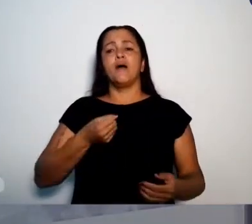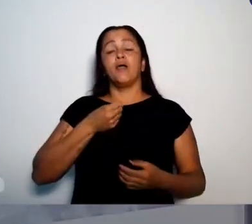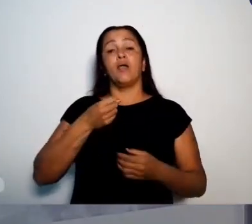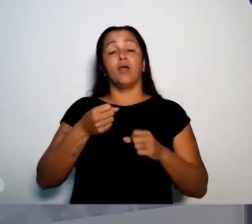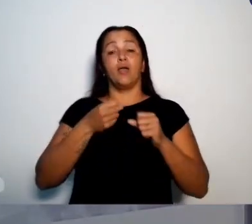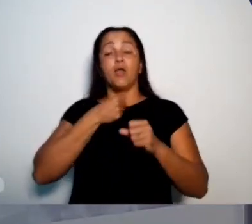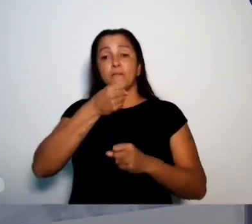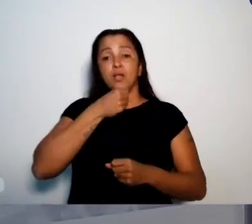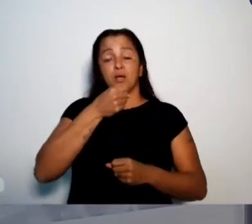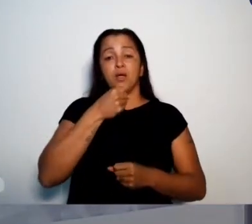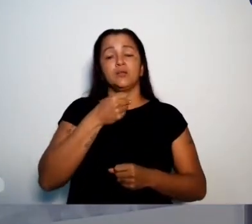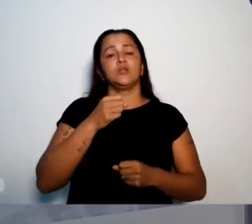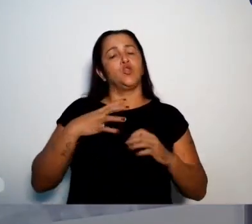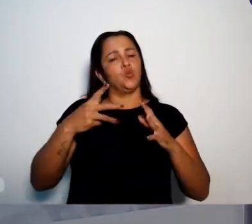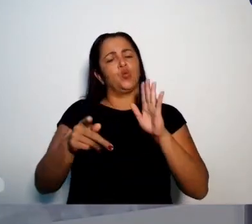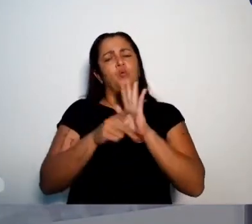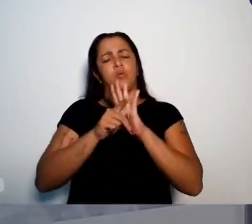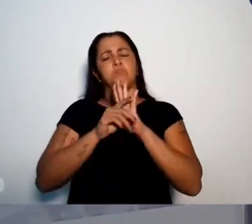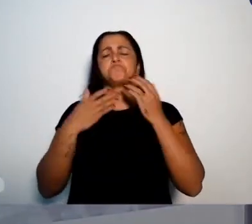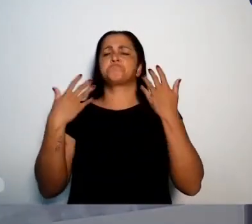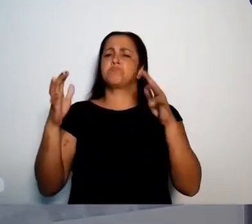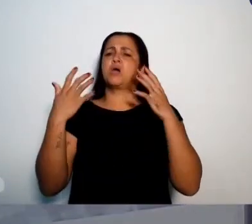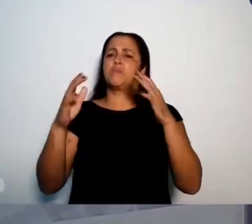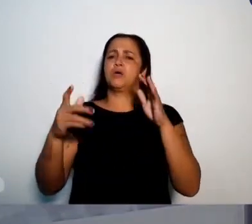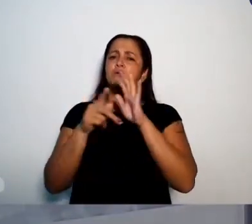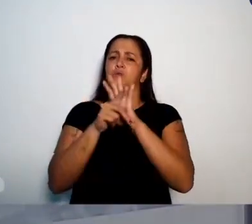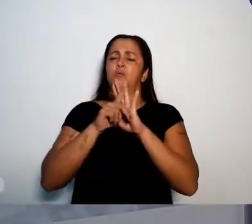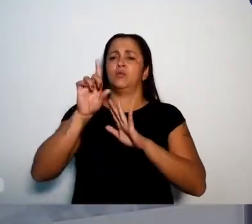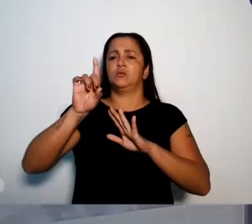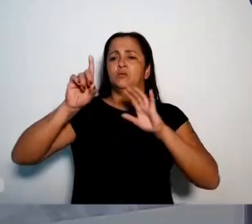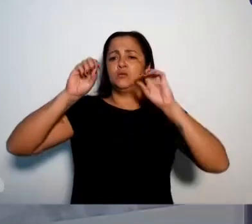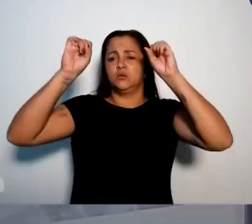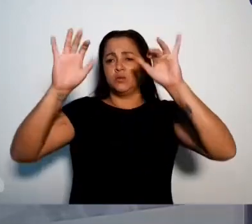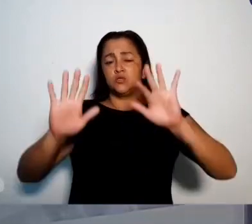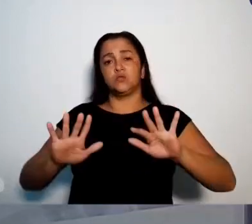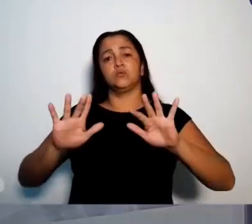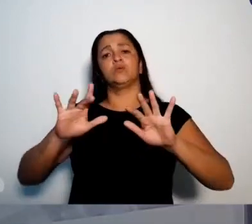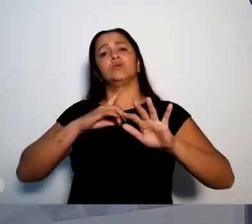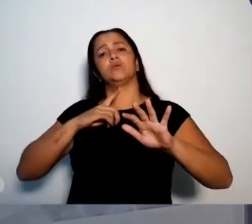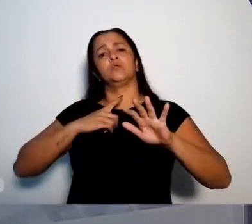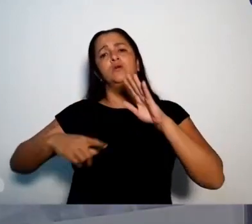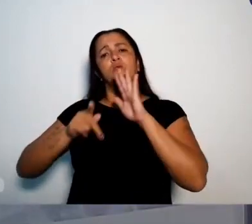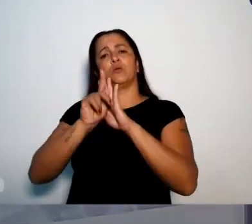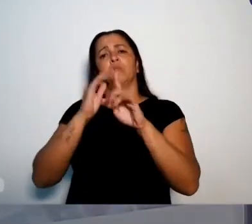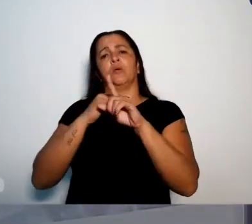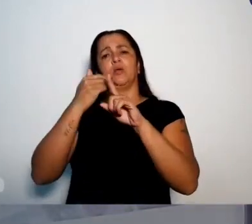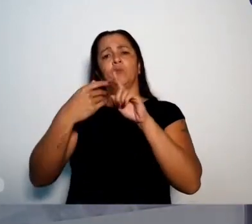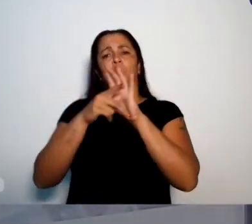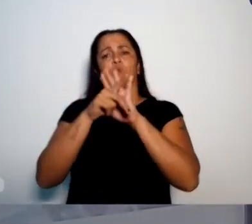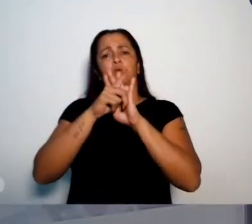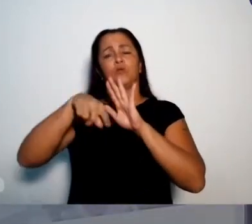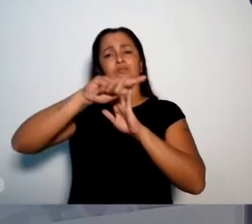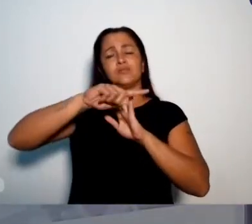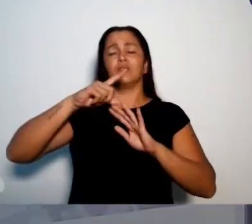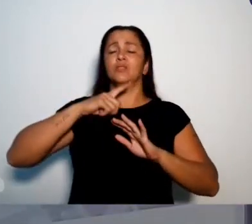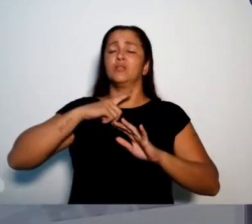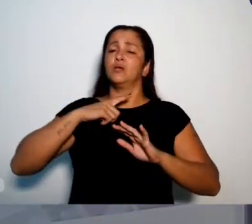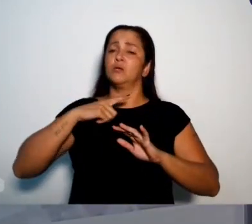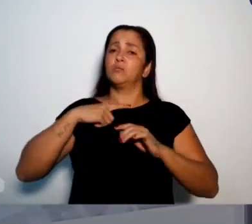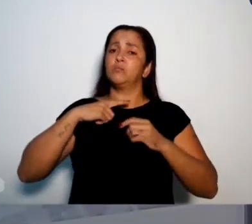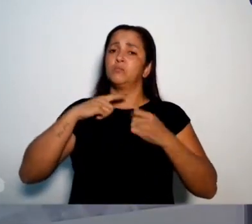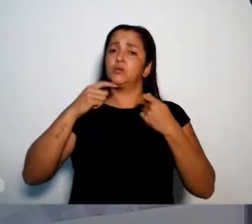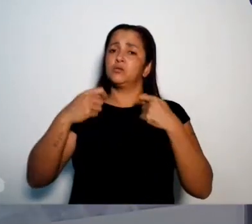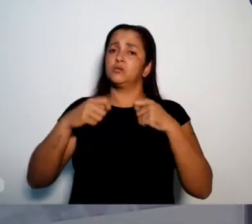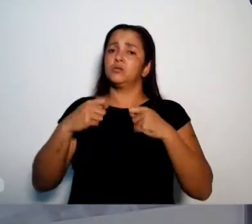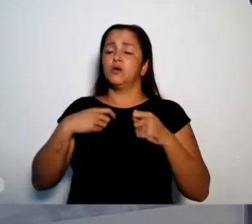parabéns a quem faz isso, viu? Parabéns, Deus abençoe. Mas nós temos o quê? Que visar começar a bater. Se as imprensas começarem a bater,